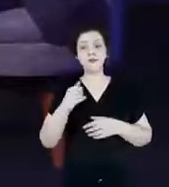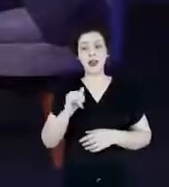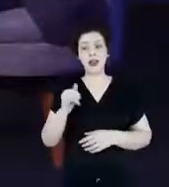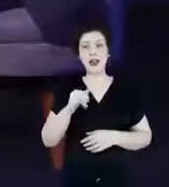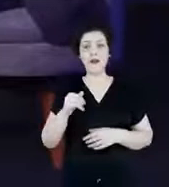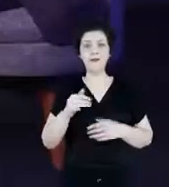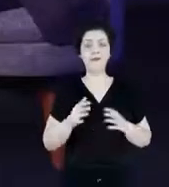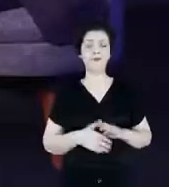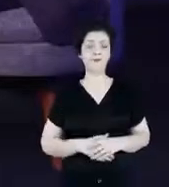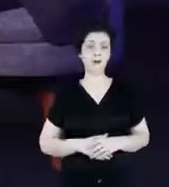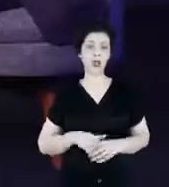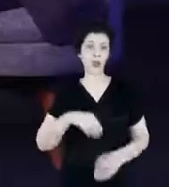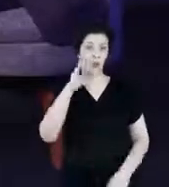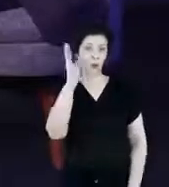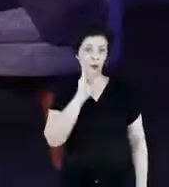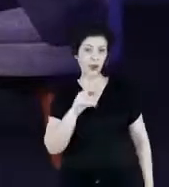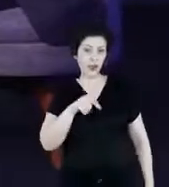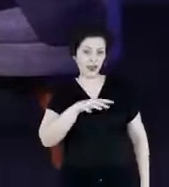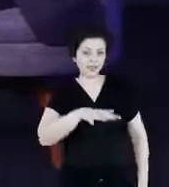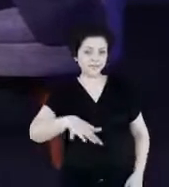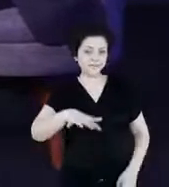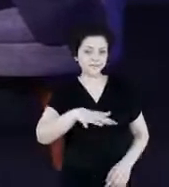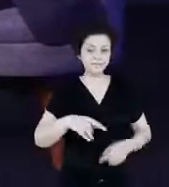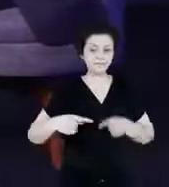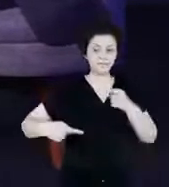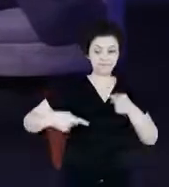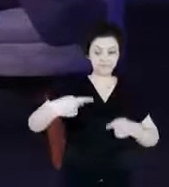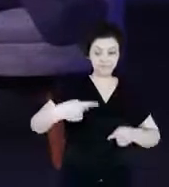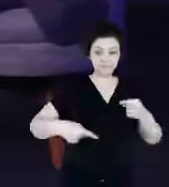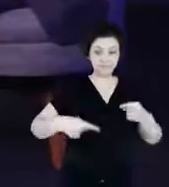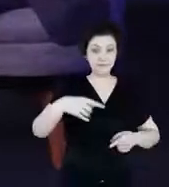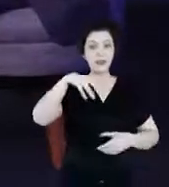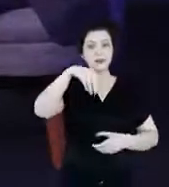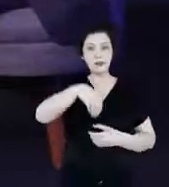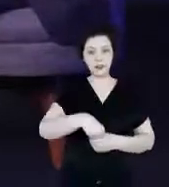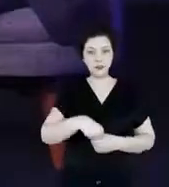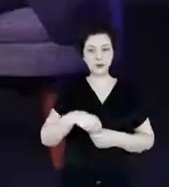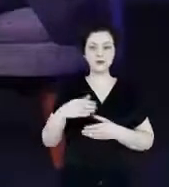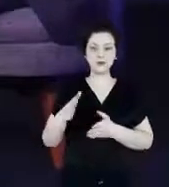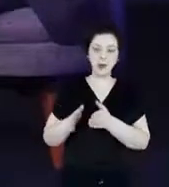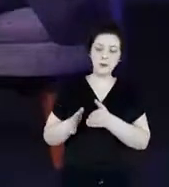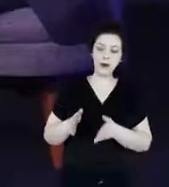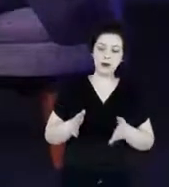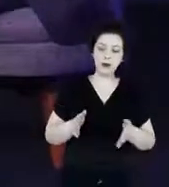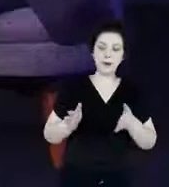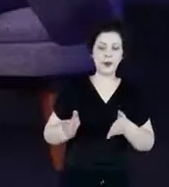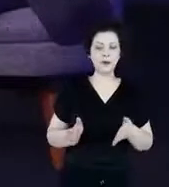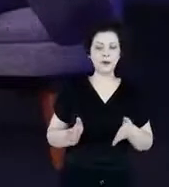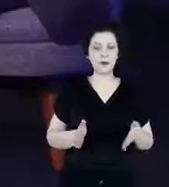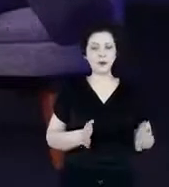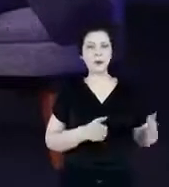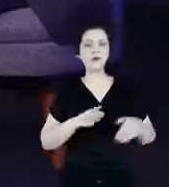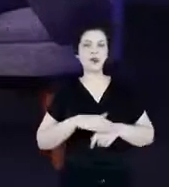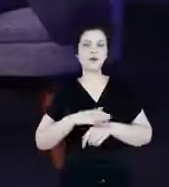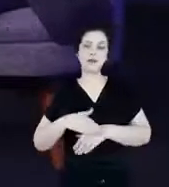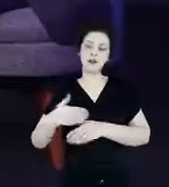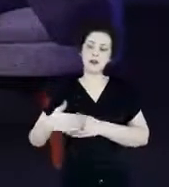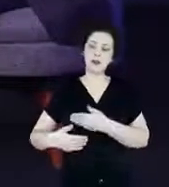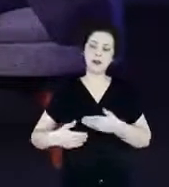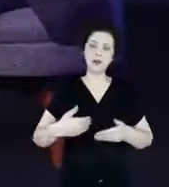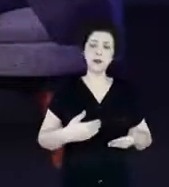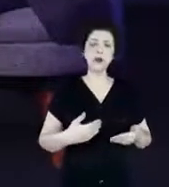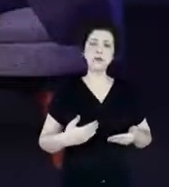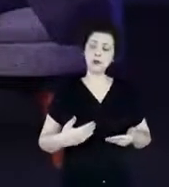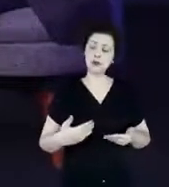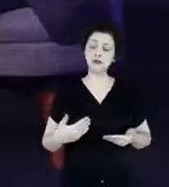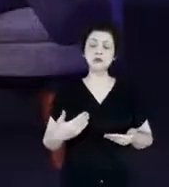Brasil esse debate está se dando dentro de um processo, inclusive, de execução, que tem nos